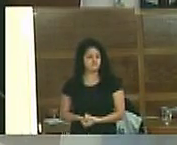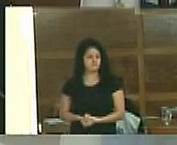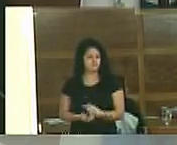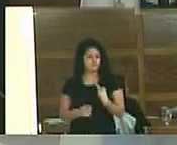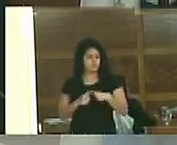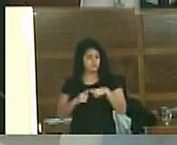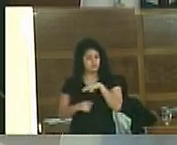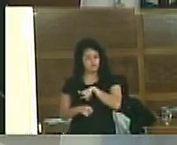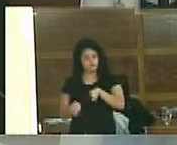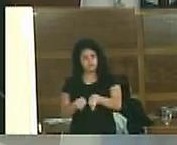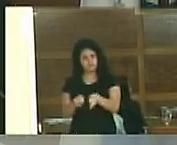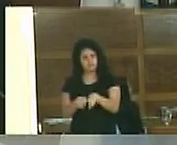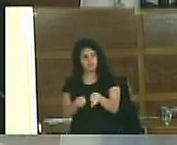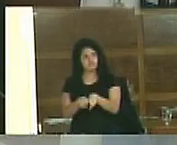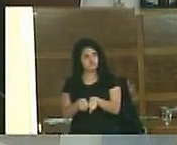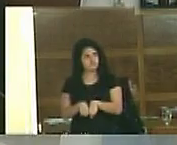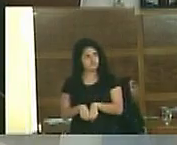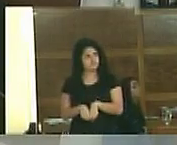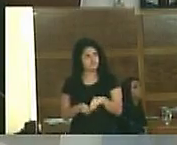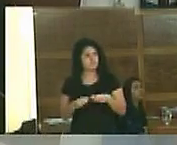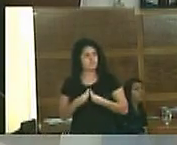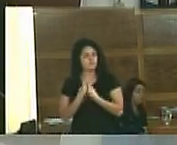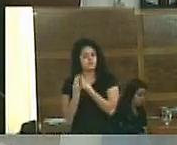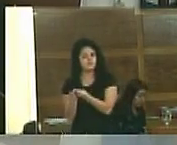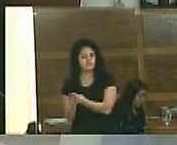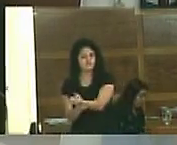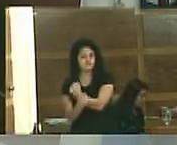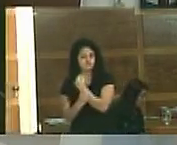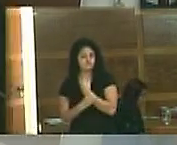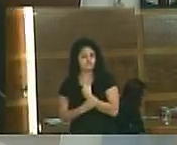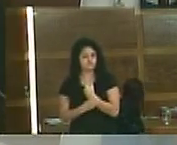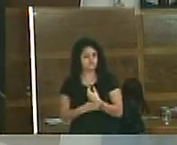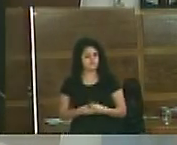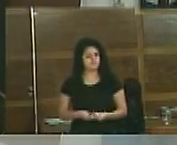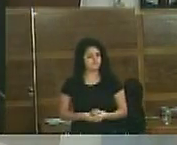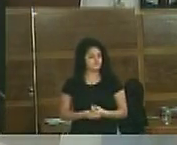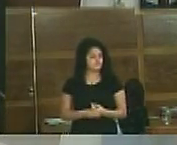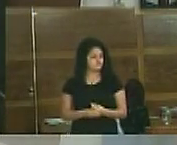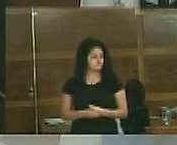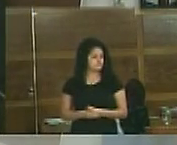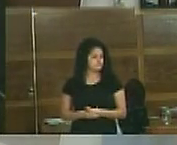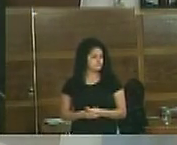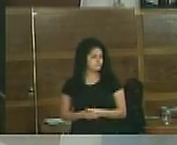Porque isso também vai dar mais segurança, vai inibir